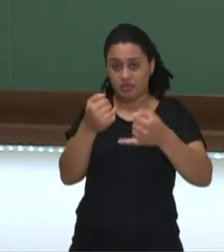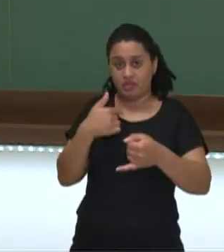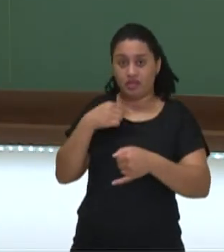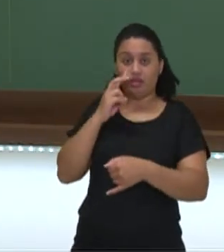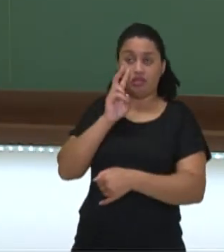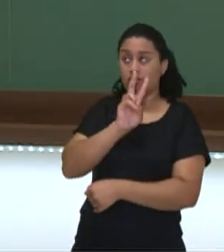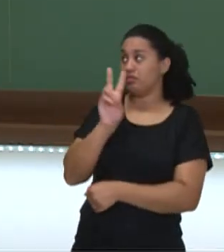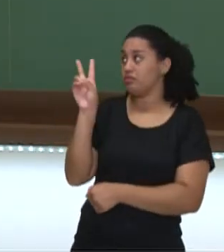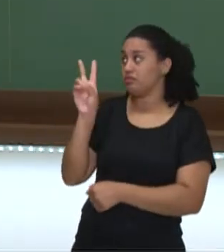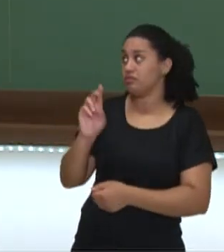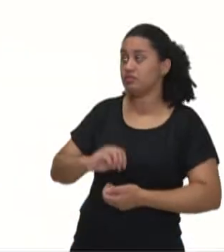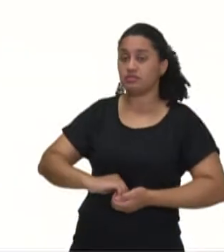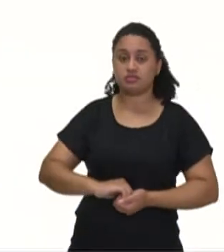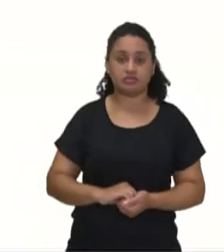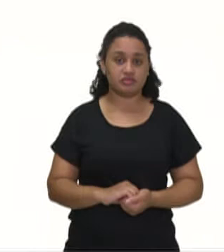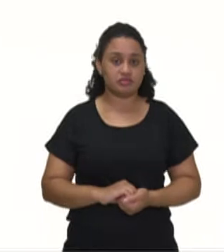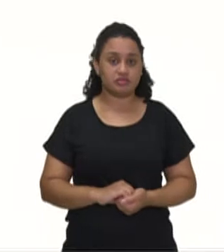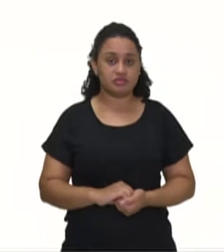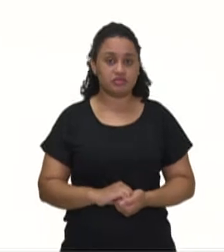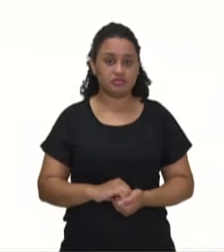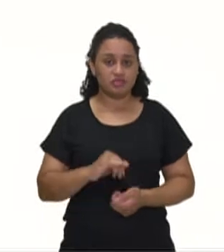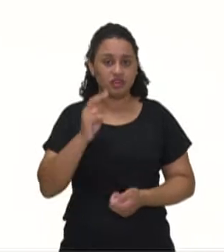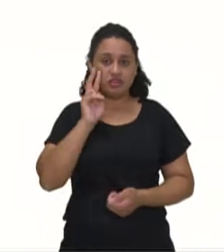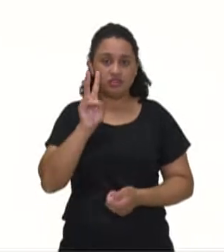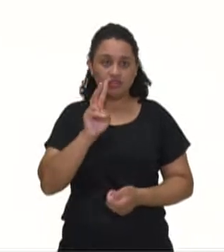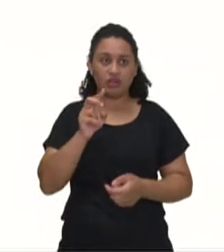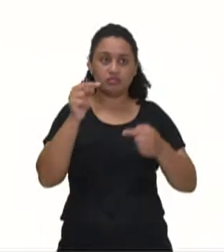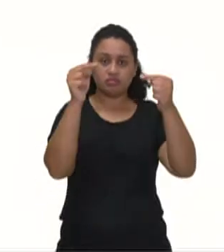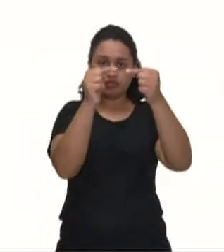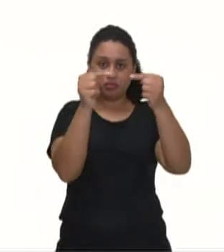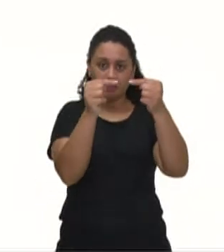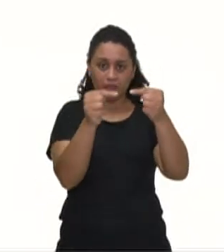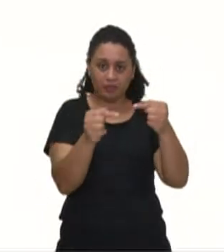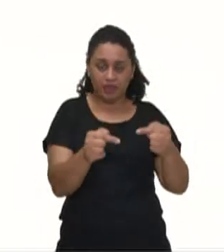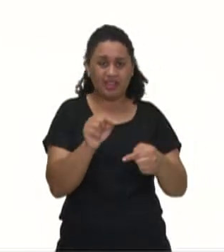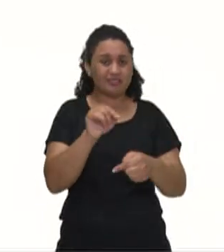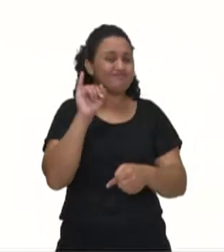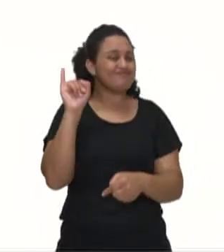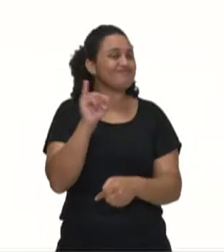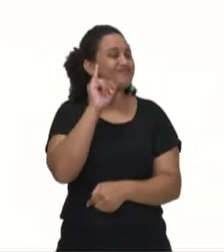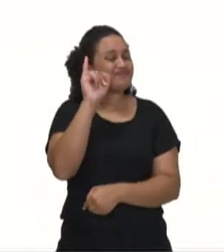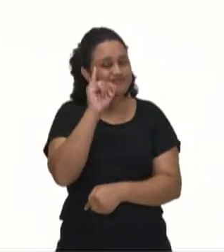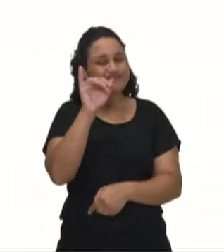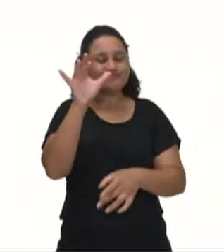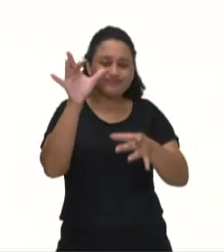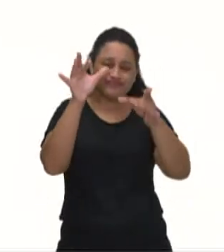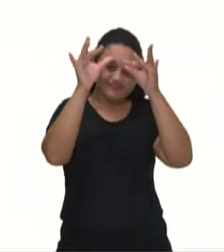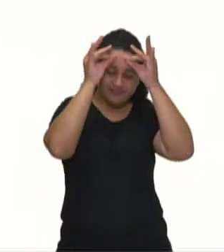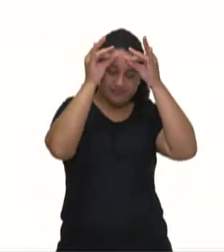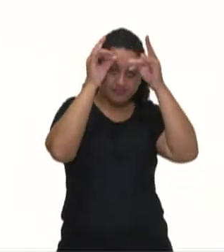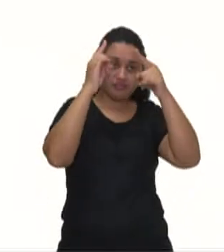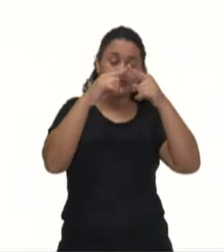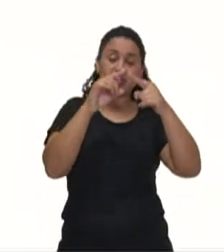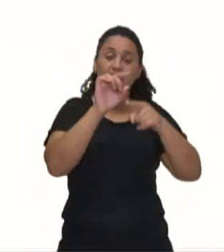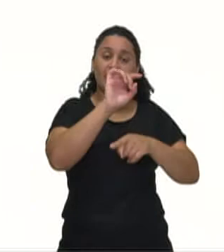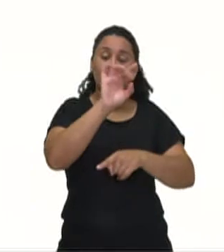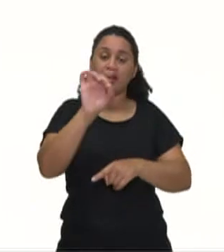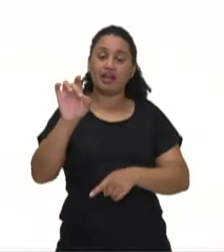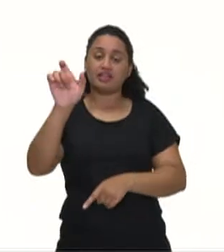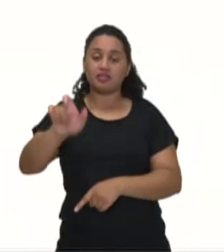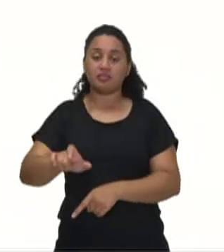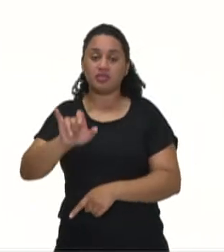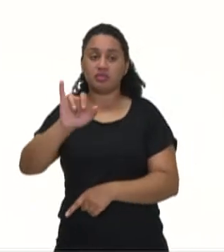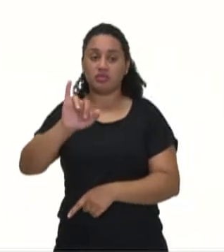vocês. Isso daqui, pessoal, é muito importante você ter em mente, tá? Que cada pessoa do discurso vai ter o seu verbo to